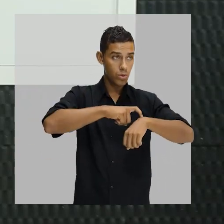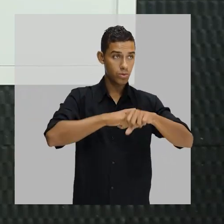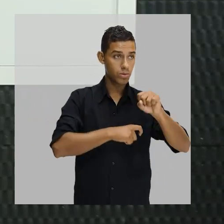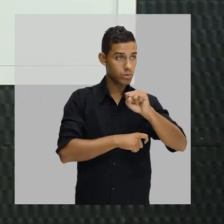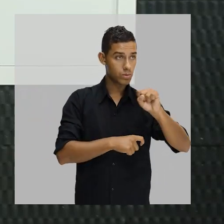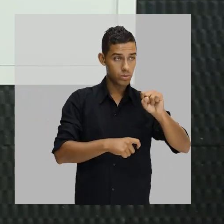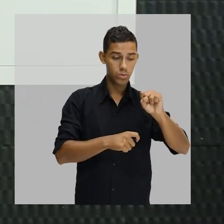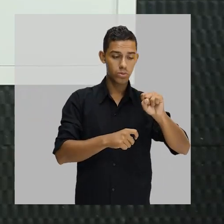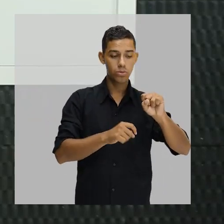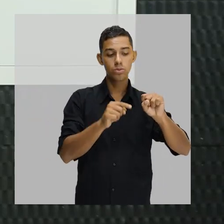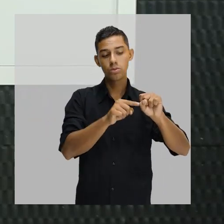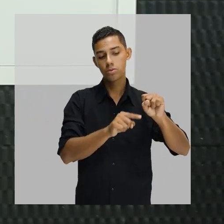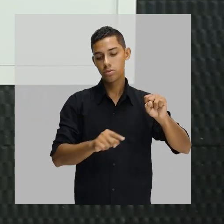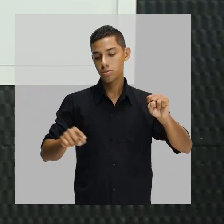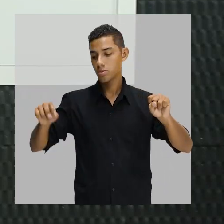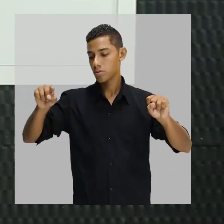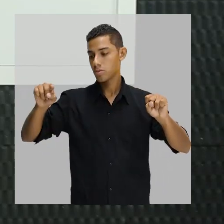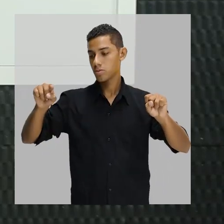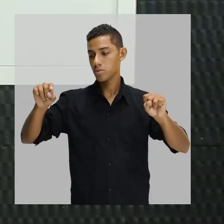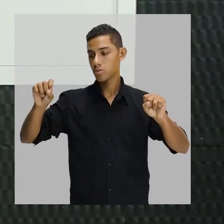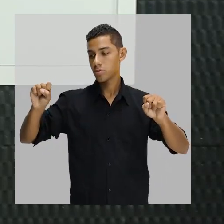vamos mudar para